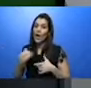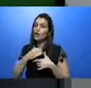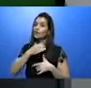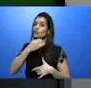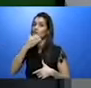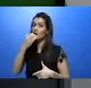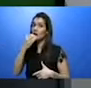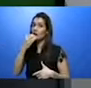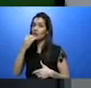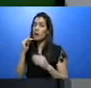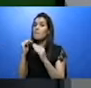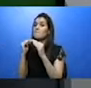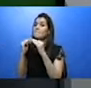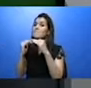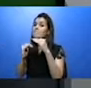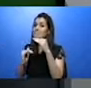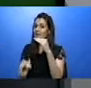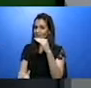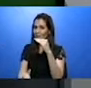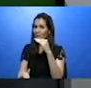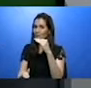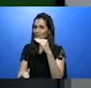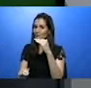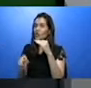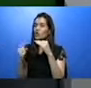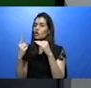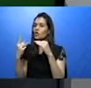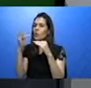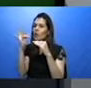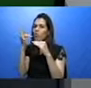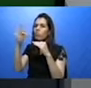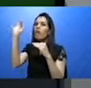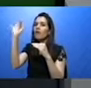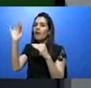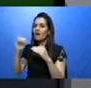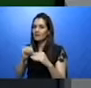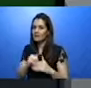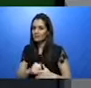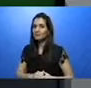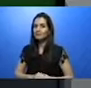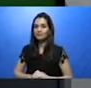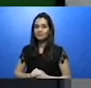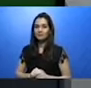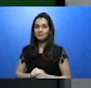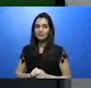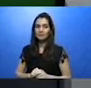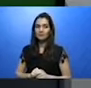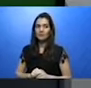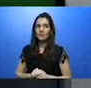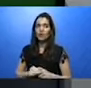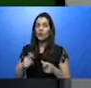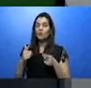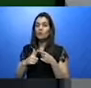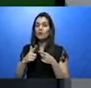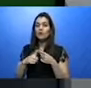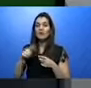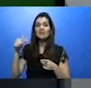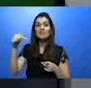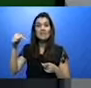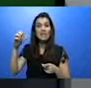pesa menos. Muito bem. Essa girafa pesa menos de 1 tonelada, pois